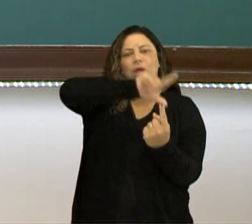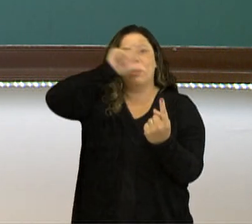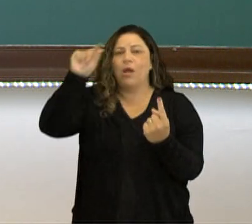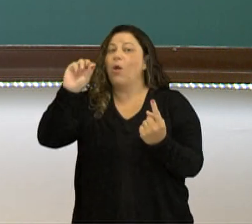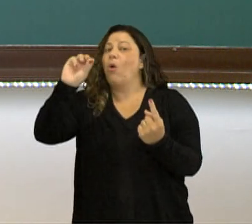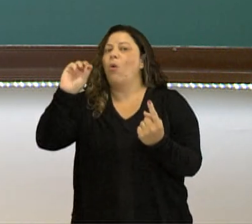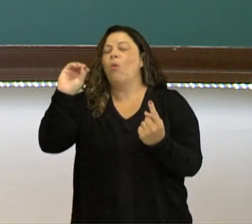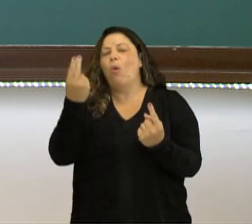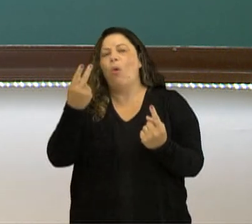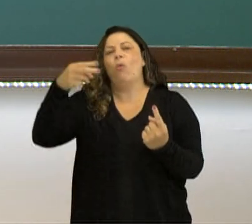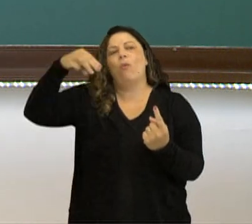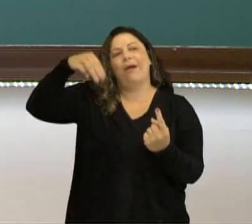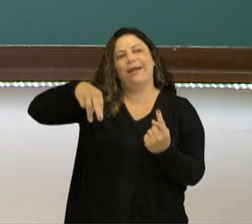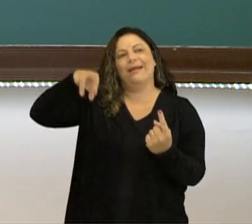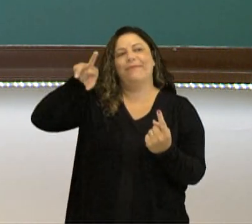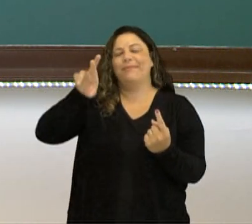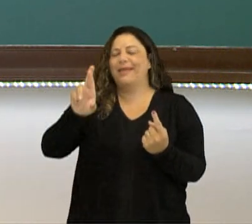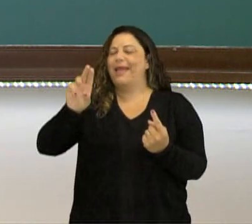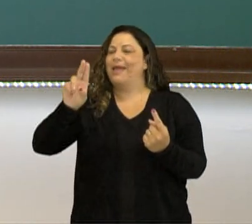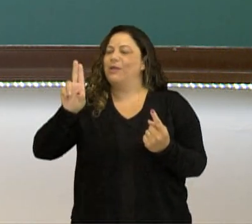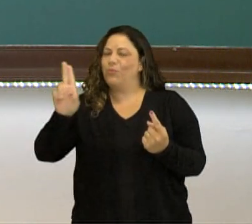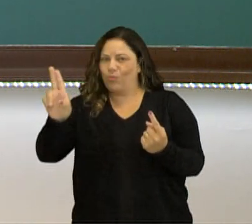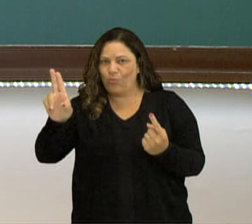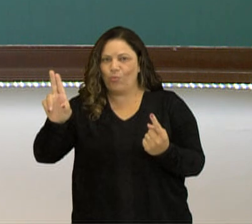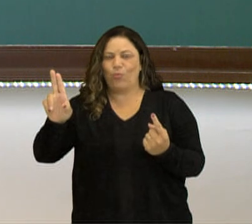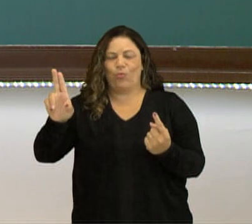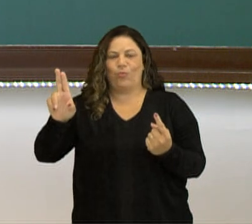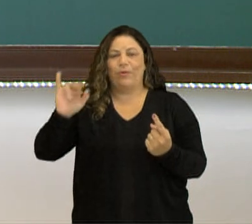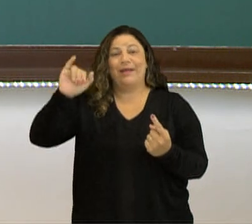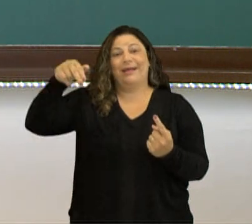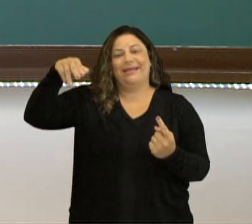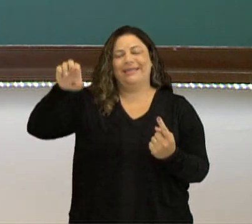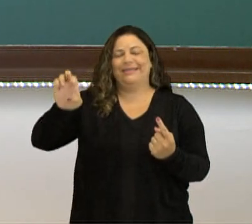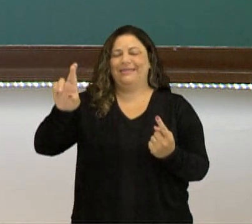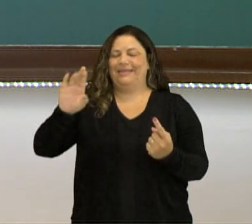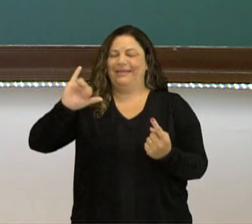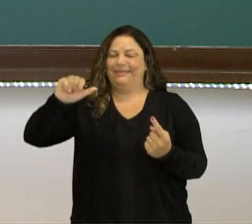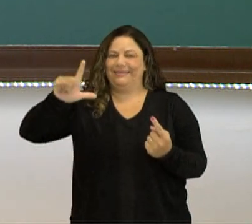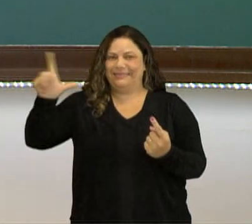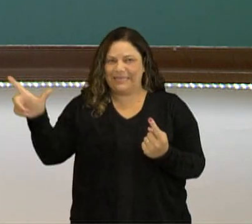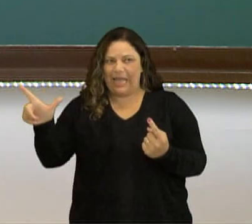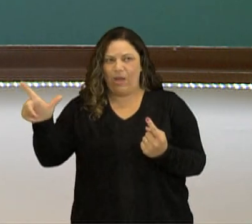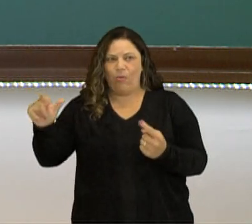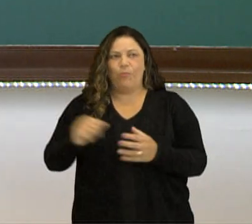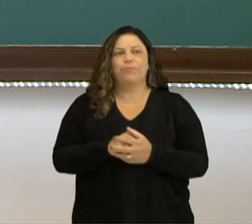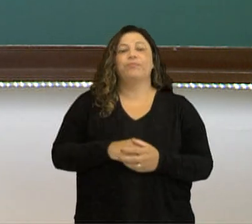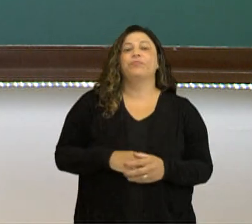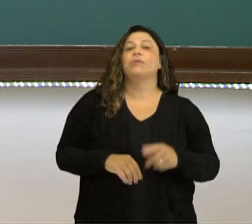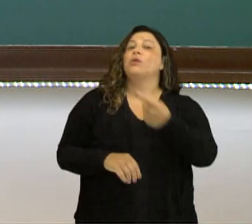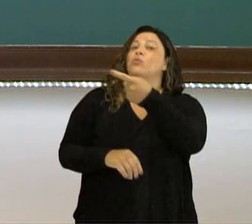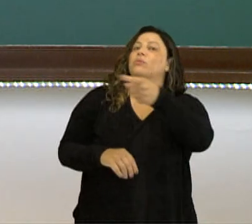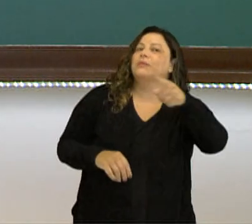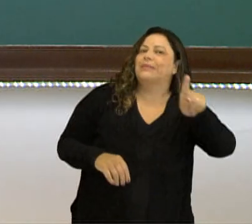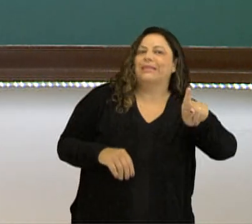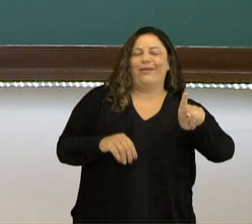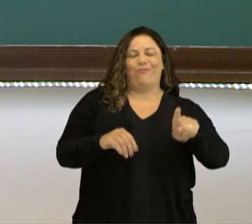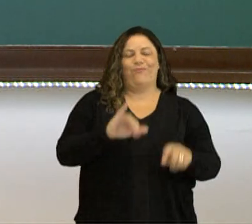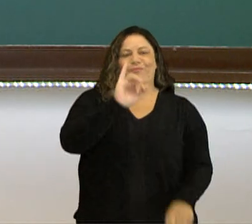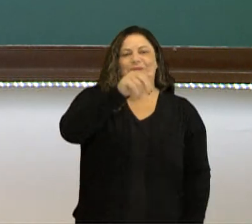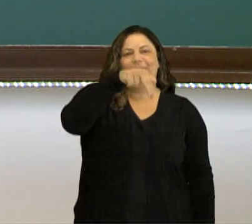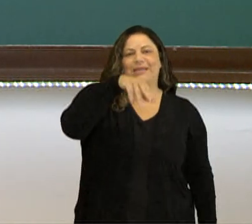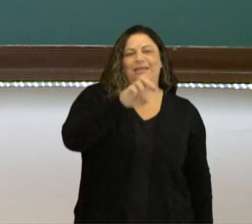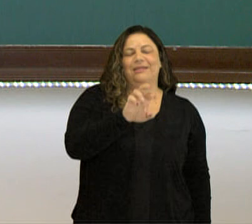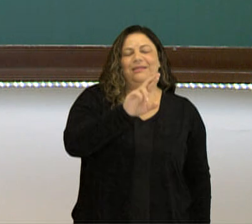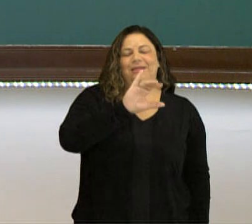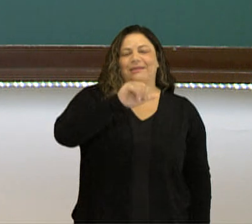o famoso MRU, quer dizer que é um referencial inercial. Enquanto que no não inercial são corpos que estão de acordo